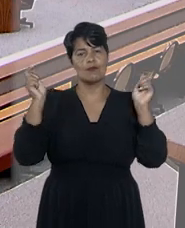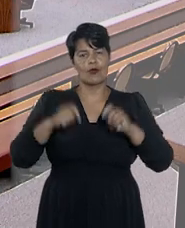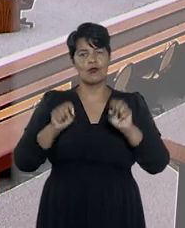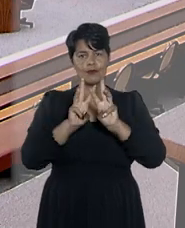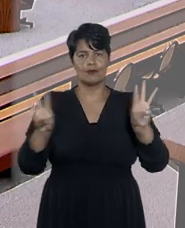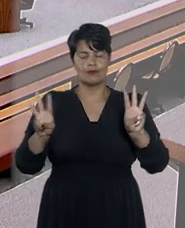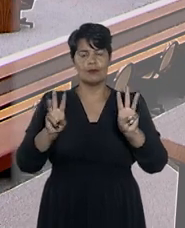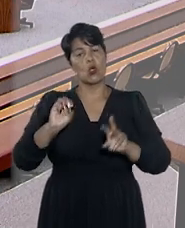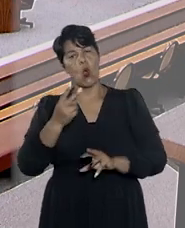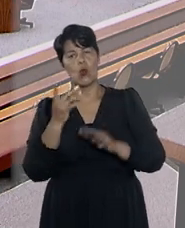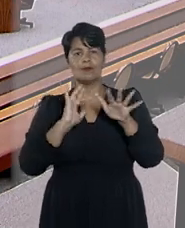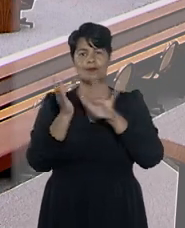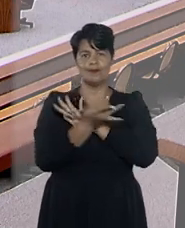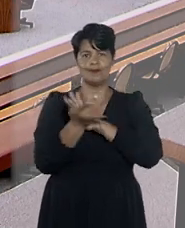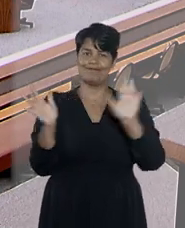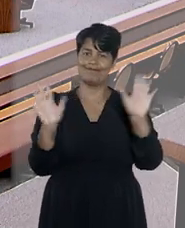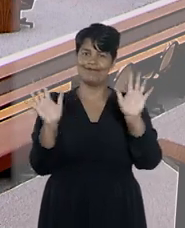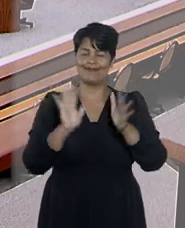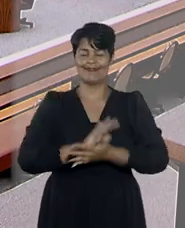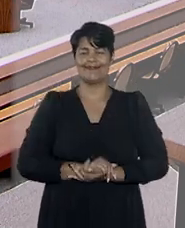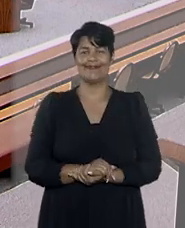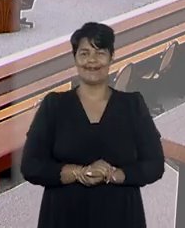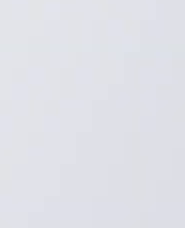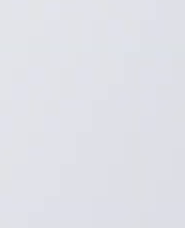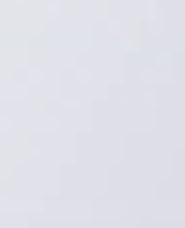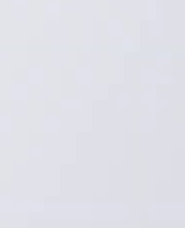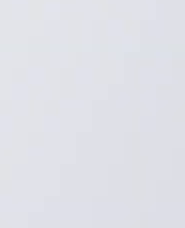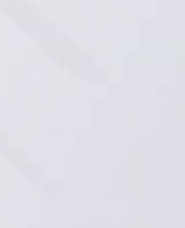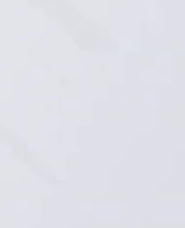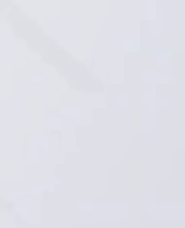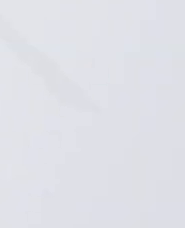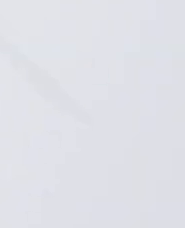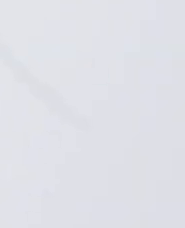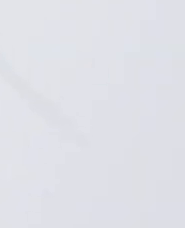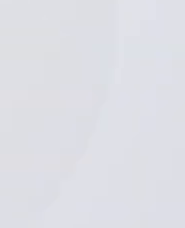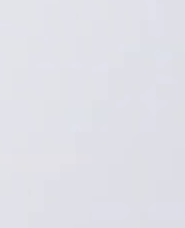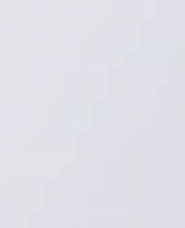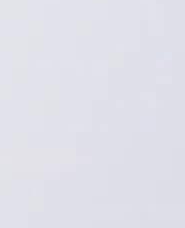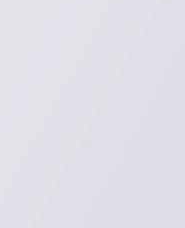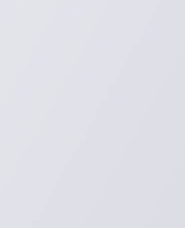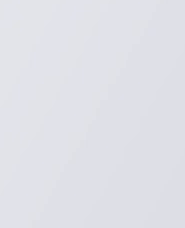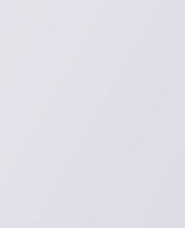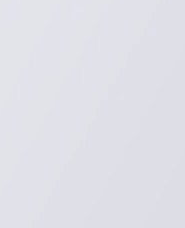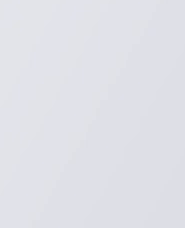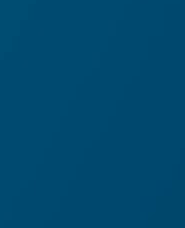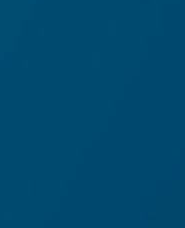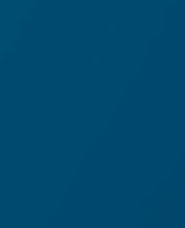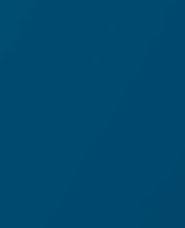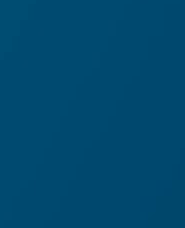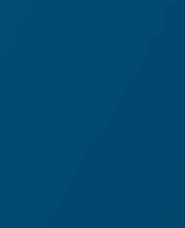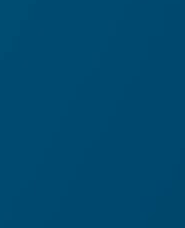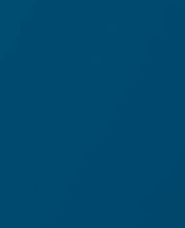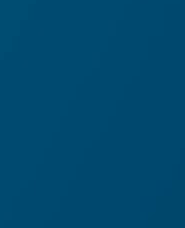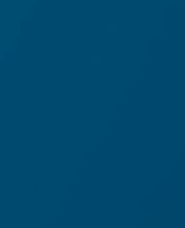do STJ e nas nossas redes sociais. Até a próxima!